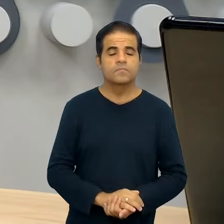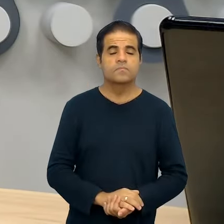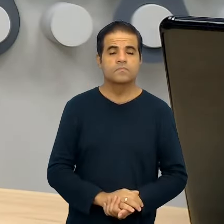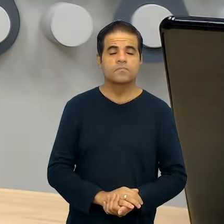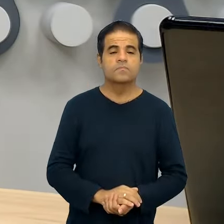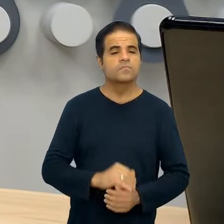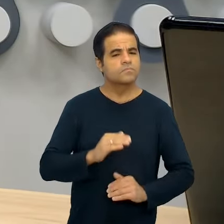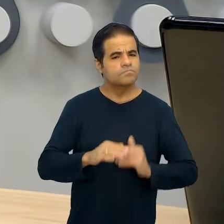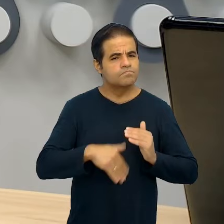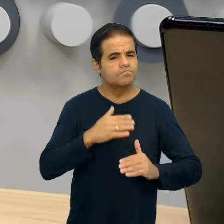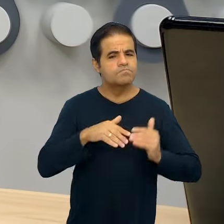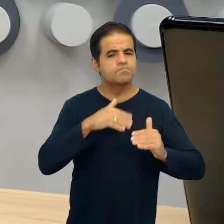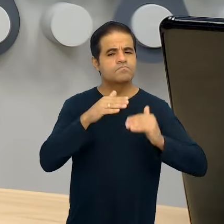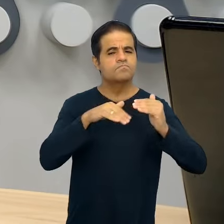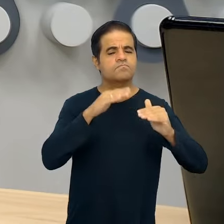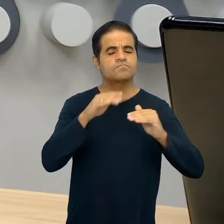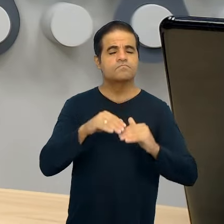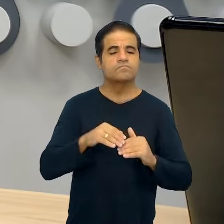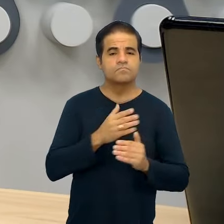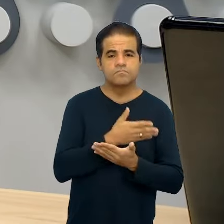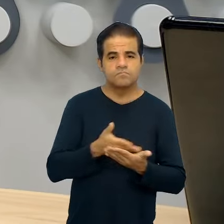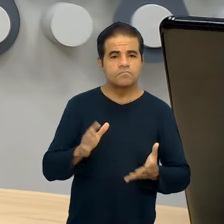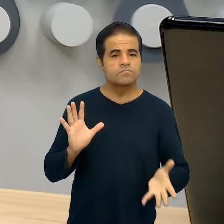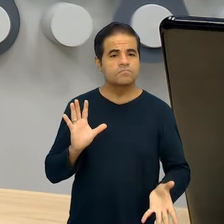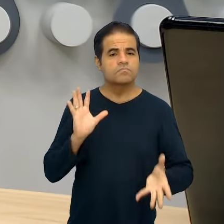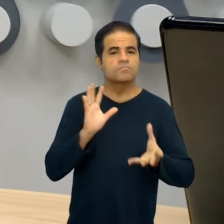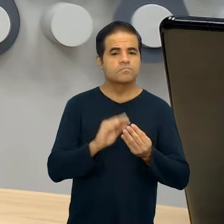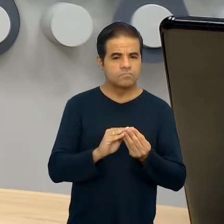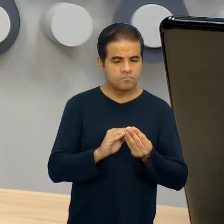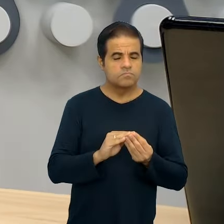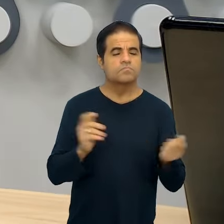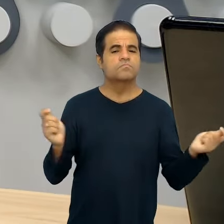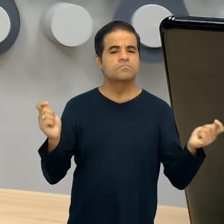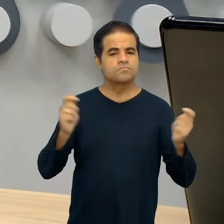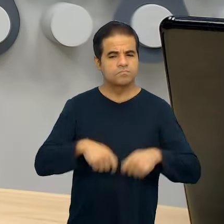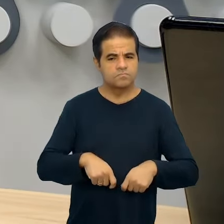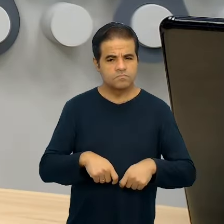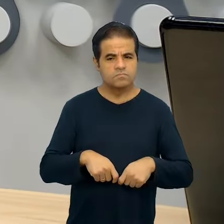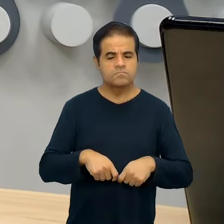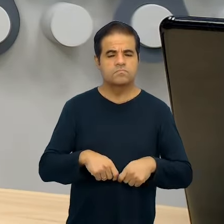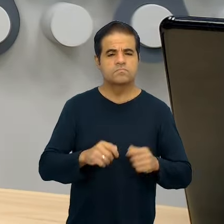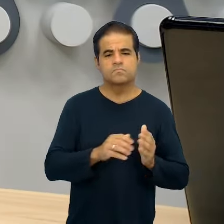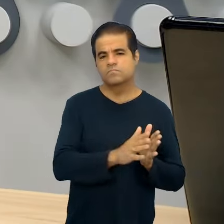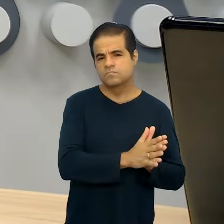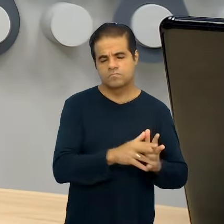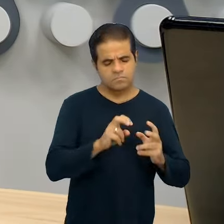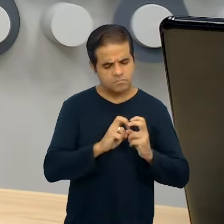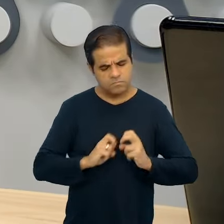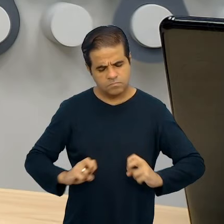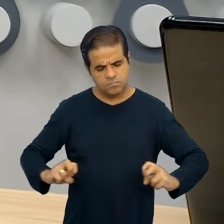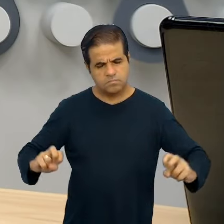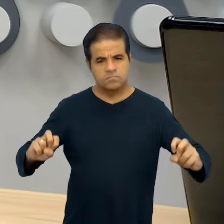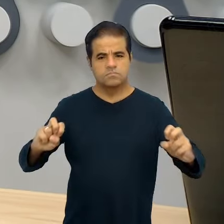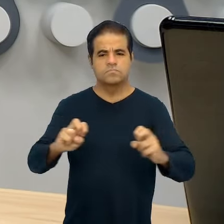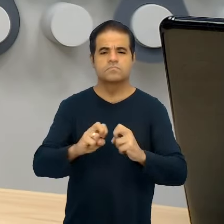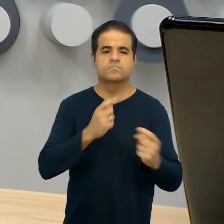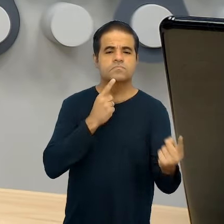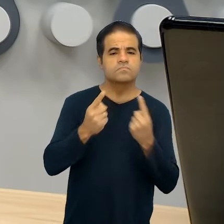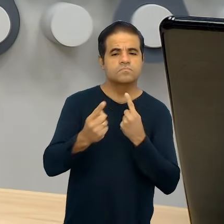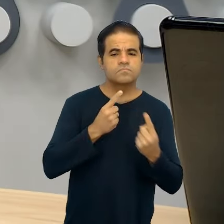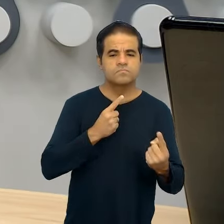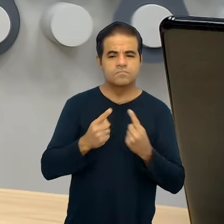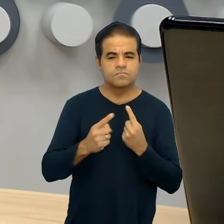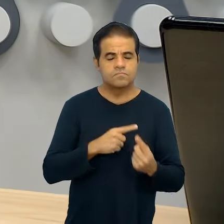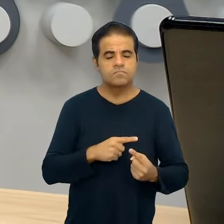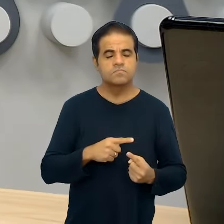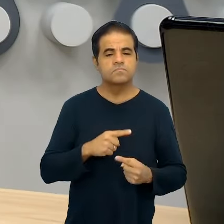desse desenvolvimento, e depois para sistematizar, podendo fazer uma grande roda de conversa para verificar o que pode ser feito